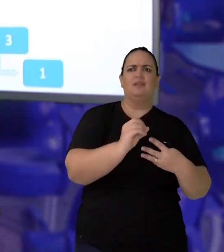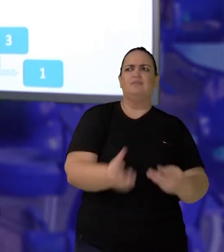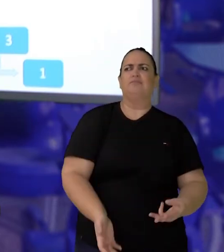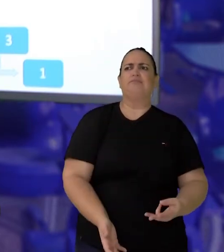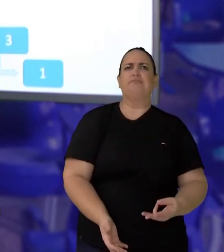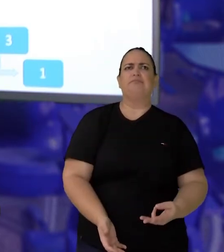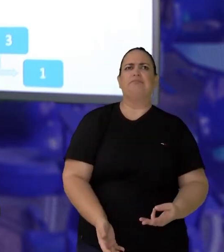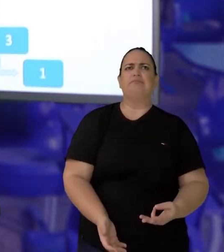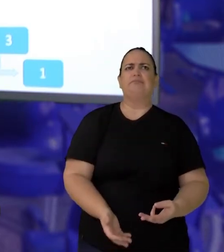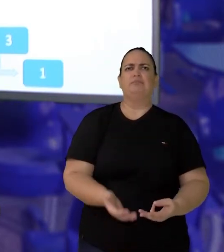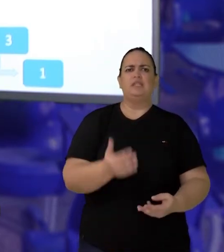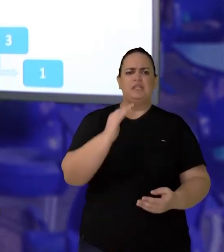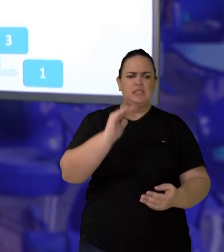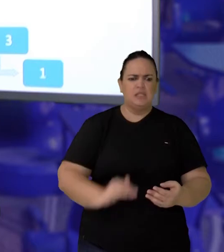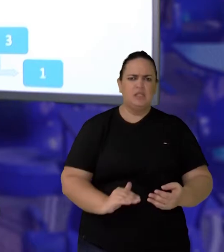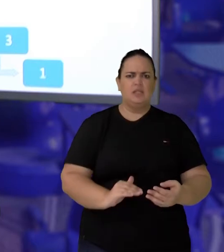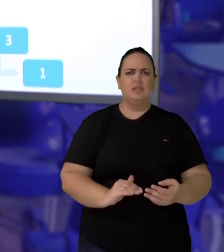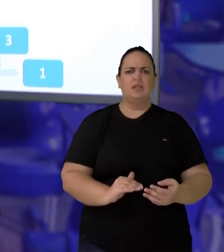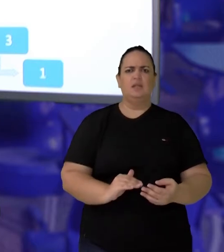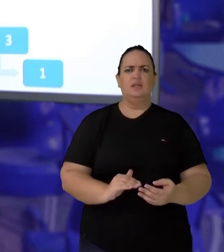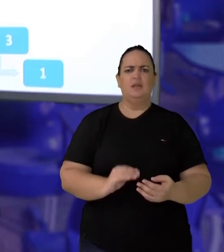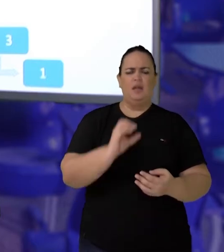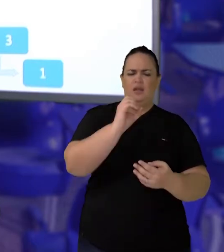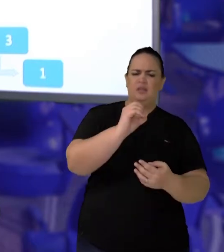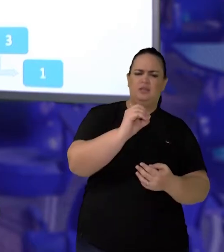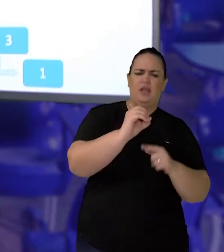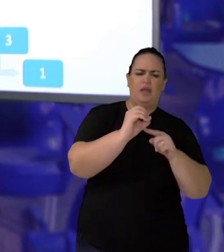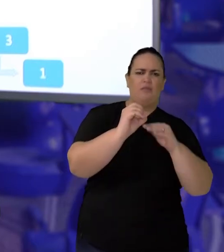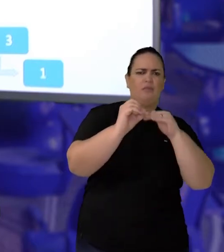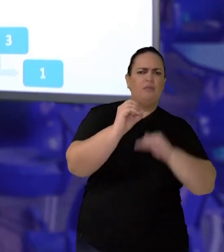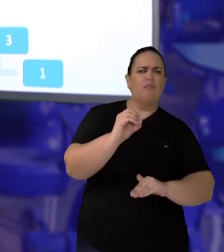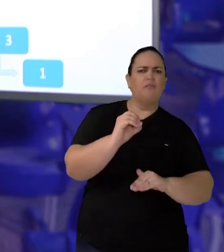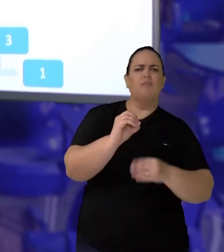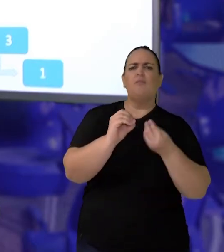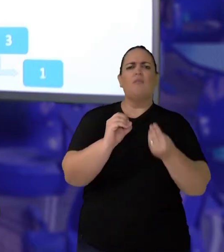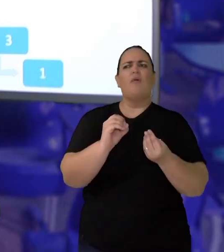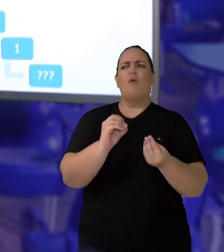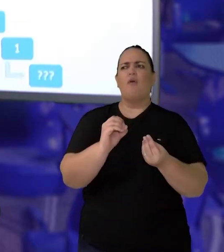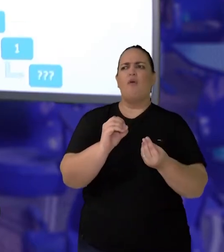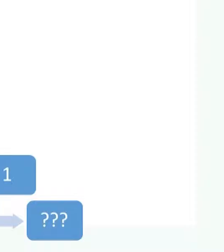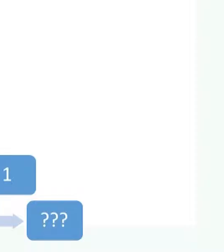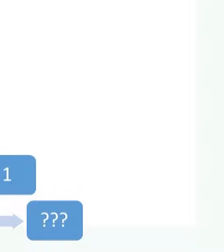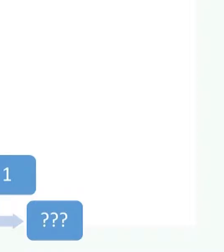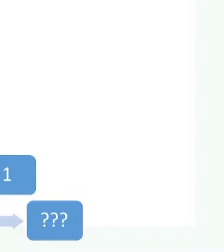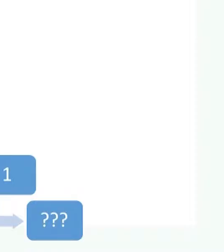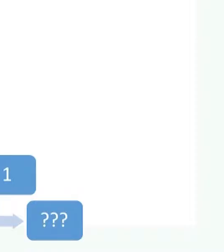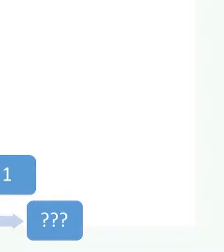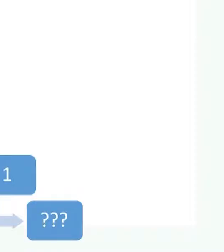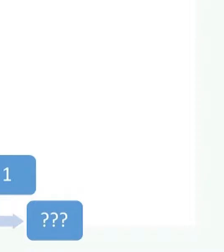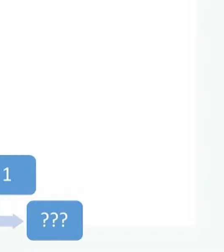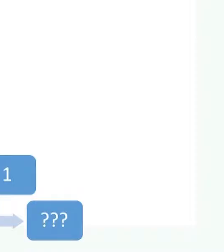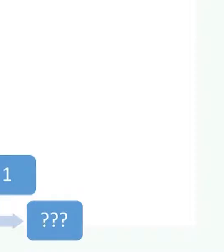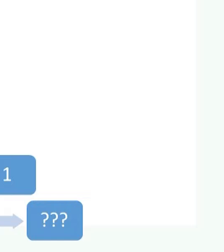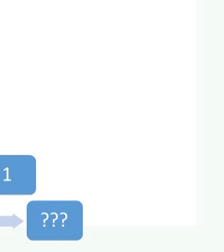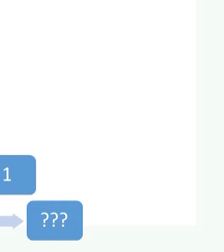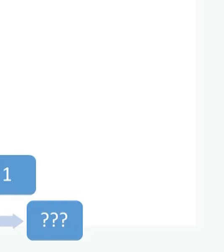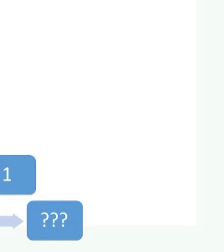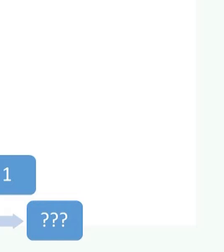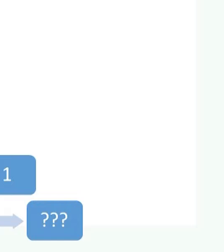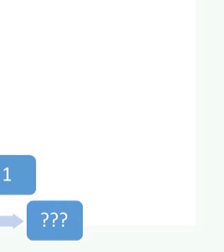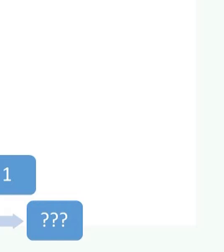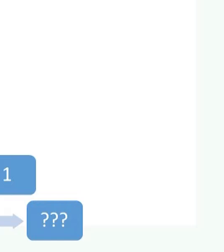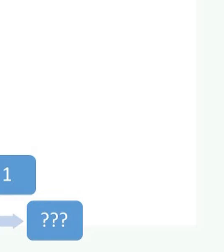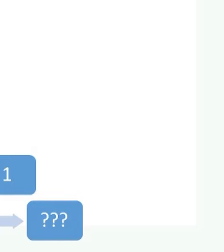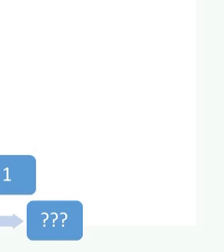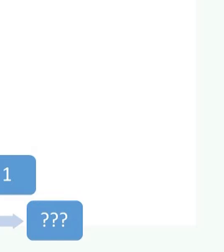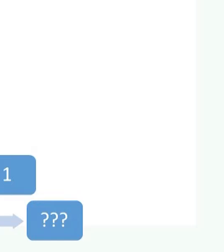foi diminuindo 1. Se eu diminuir 1 de 0, isso vai chegar onde a gente chama das potências de